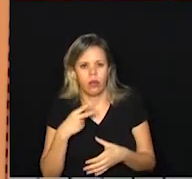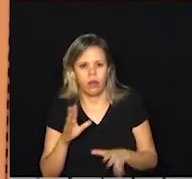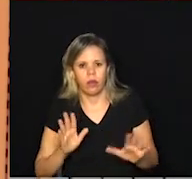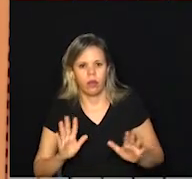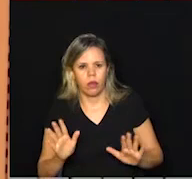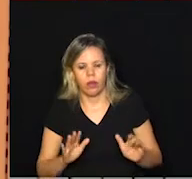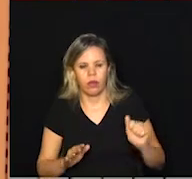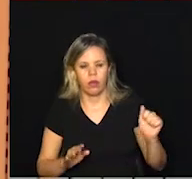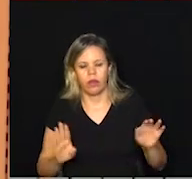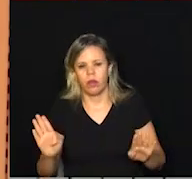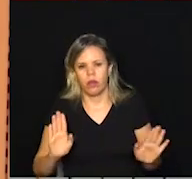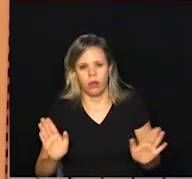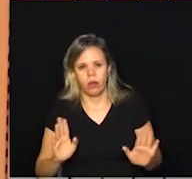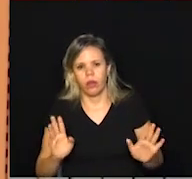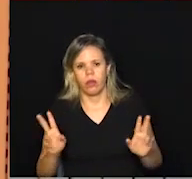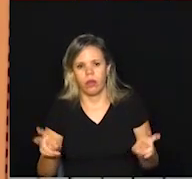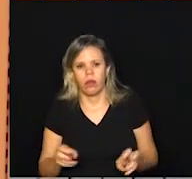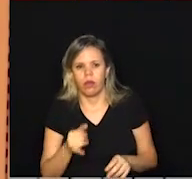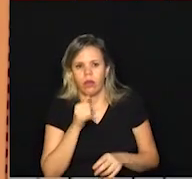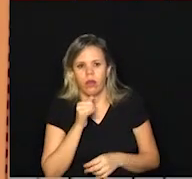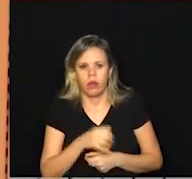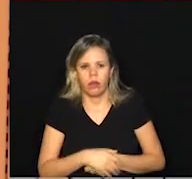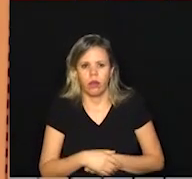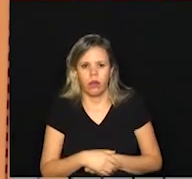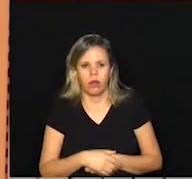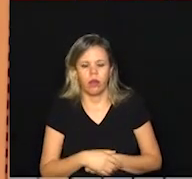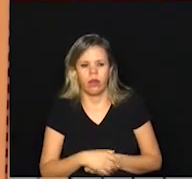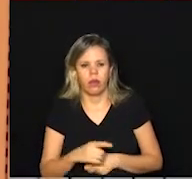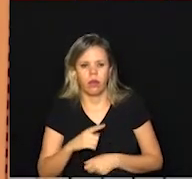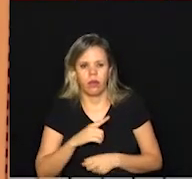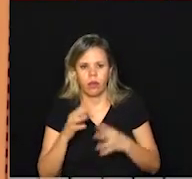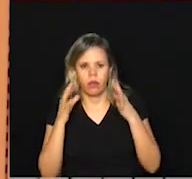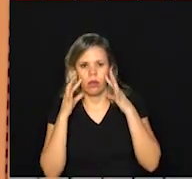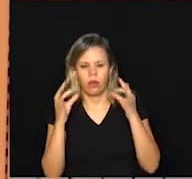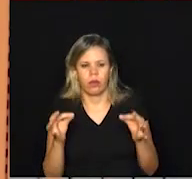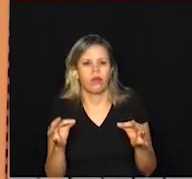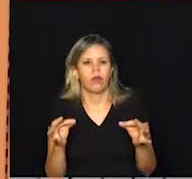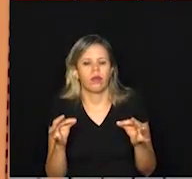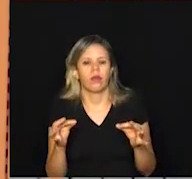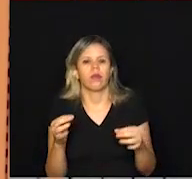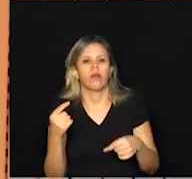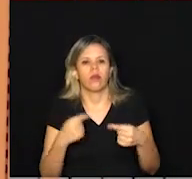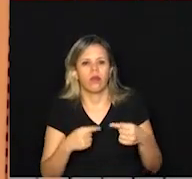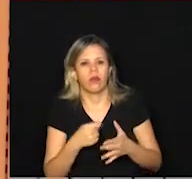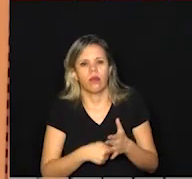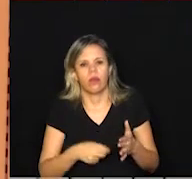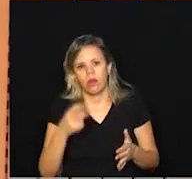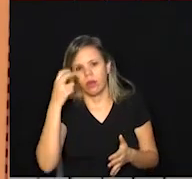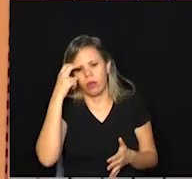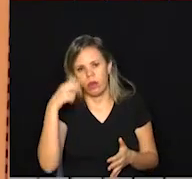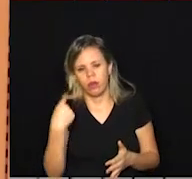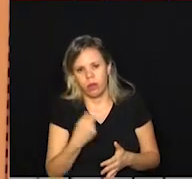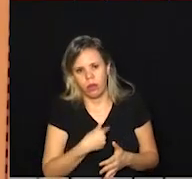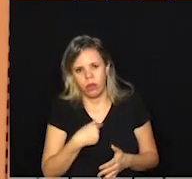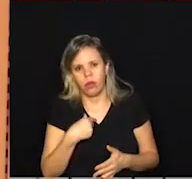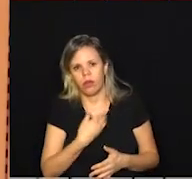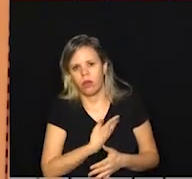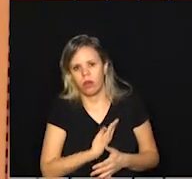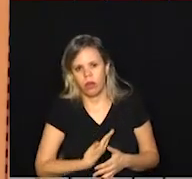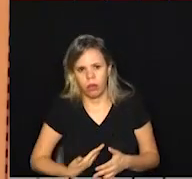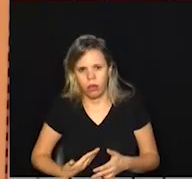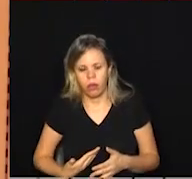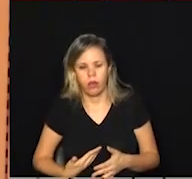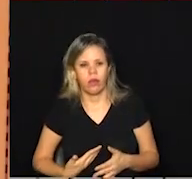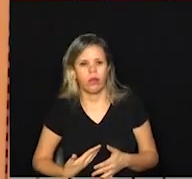ao B trata-se de ter uma atenção uma política de Cultura nós somos um poder